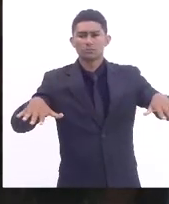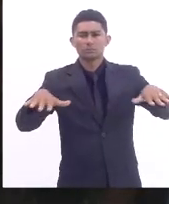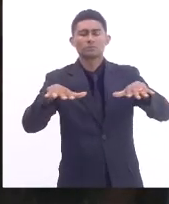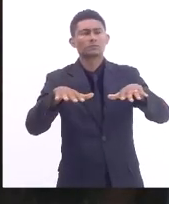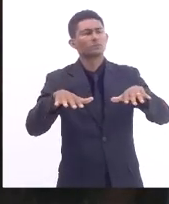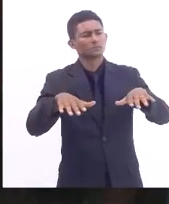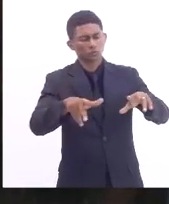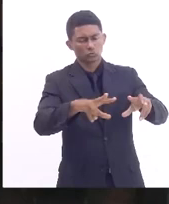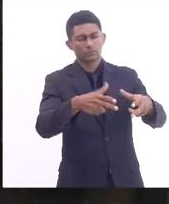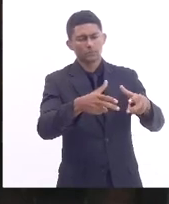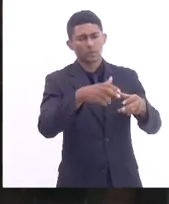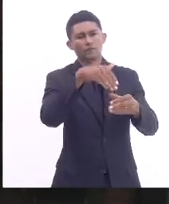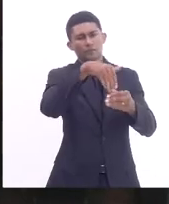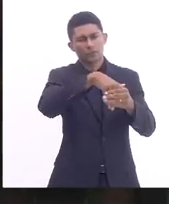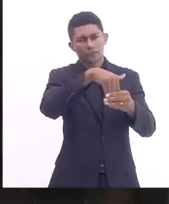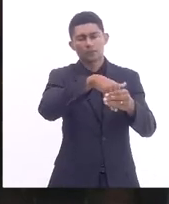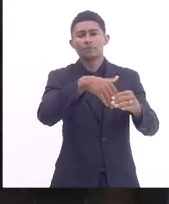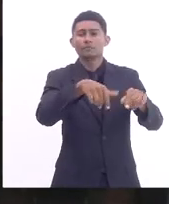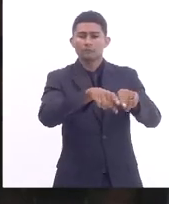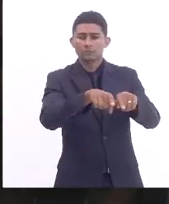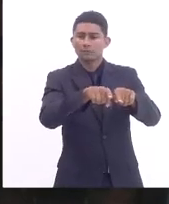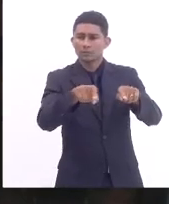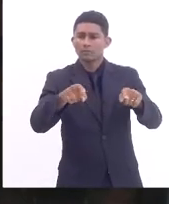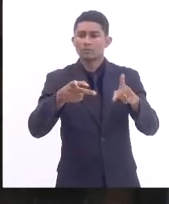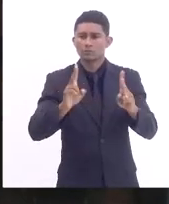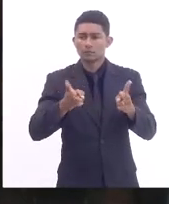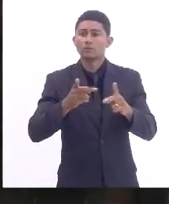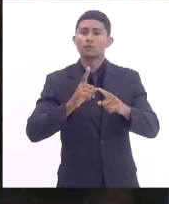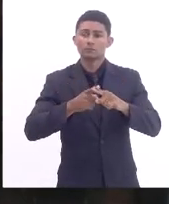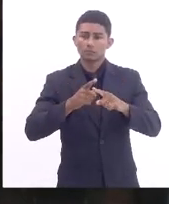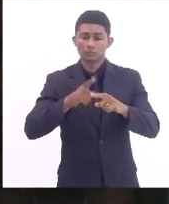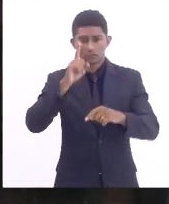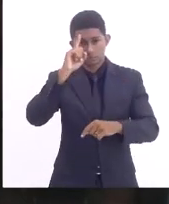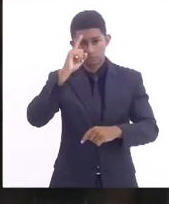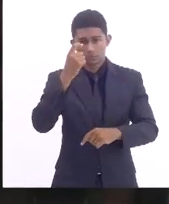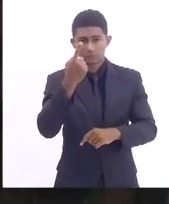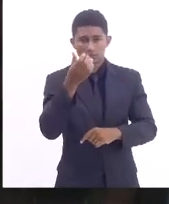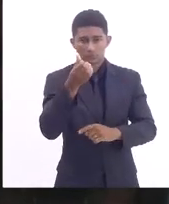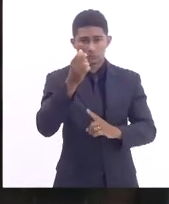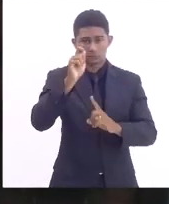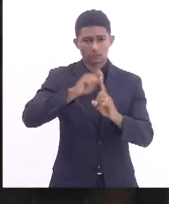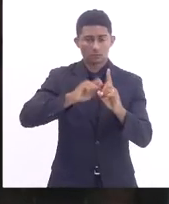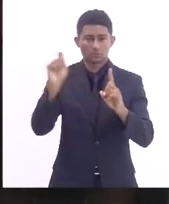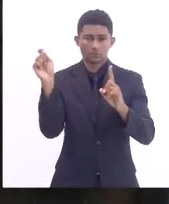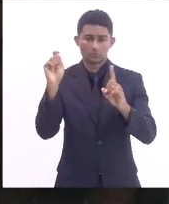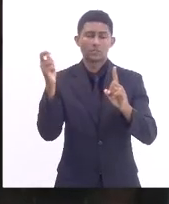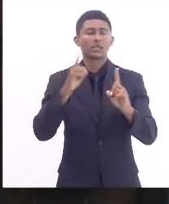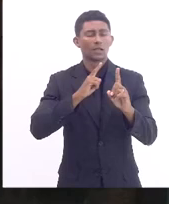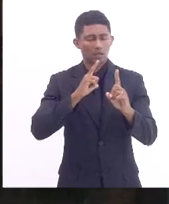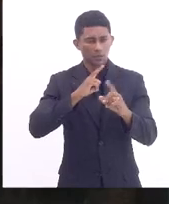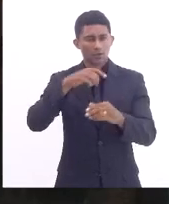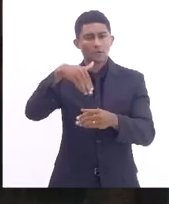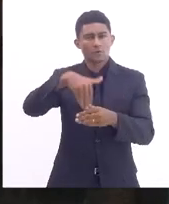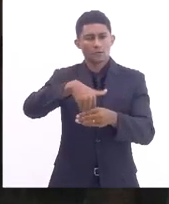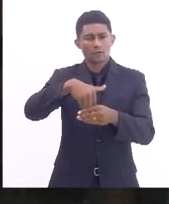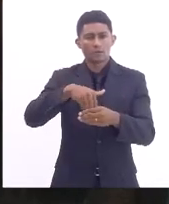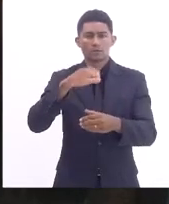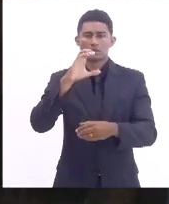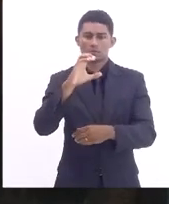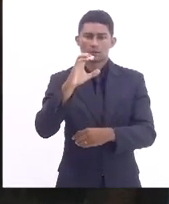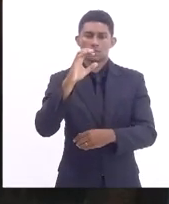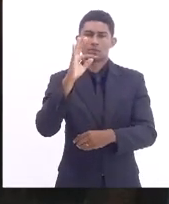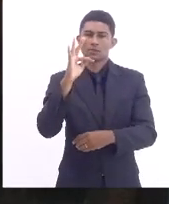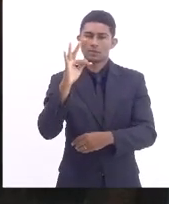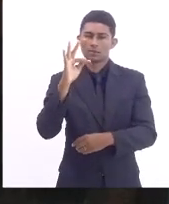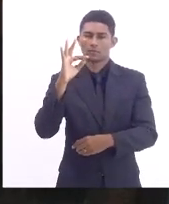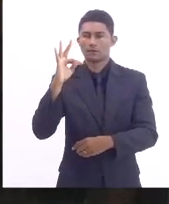participaram da comissão eleitoral e aqueles continuam passando por que a gente tem eleição no dia Dezesseis de agosto para o cft